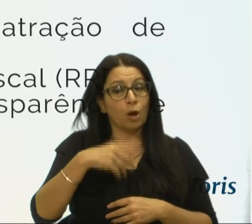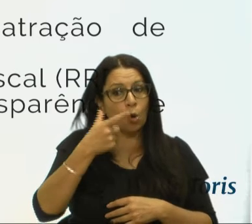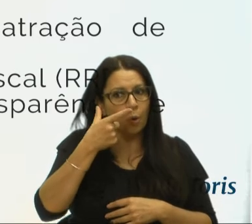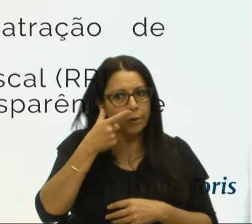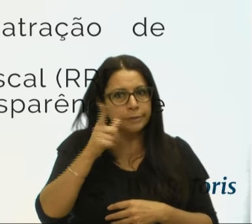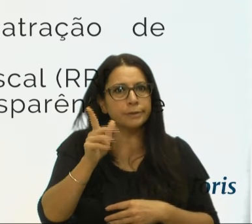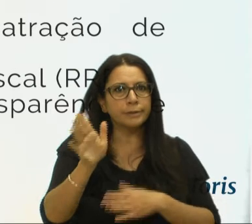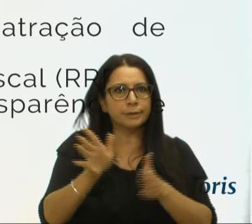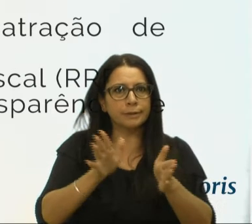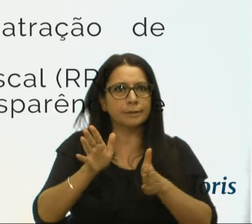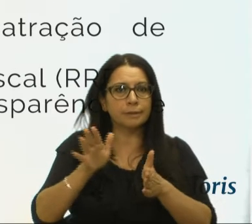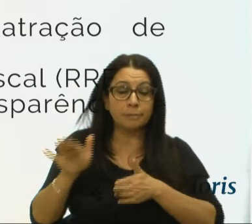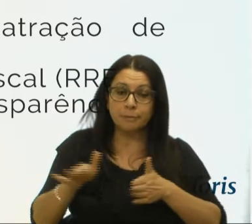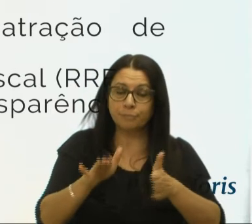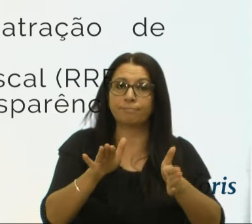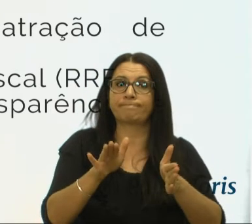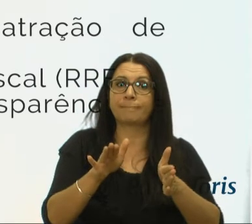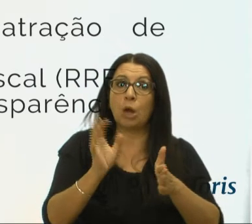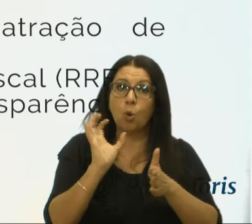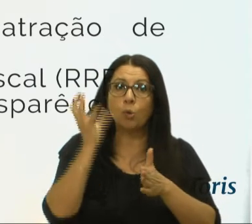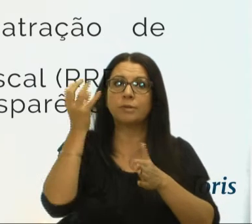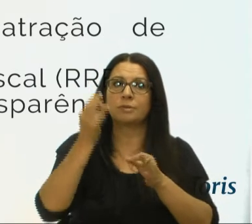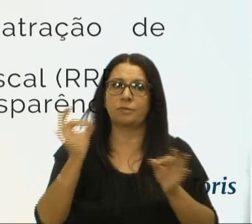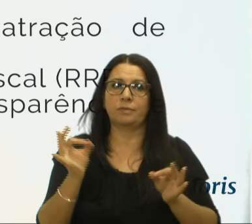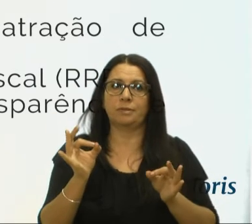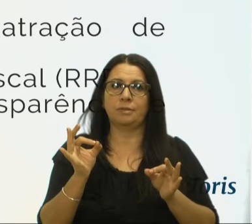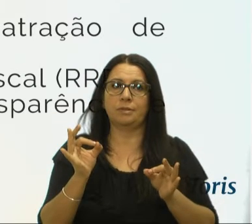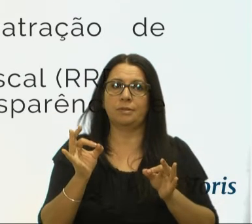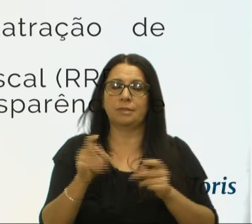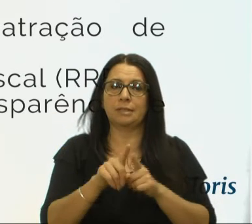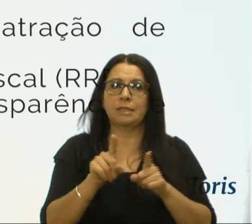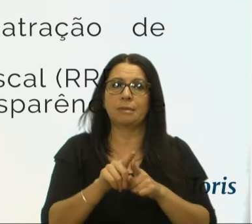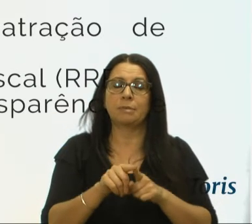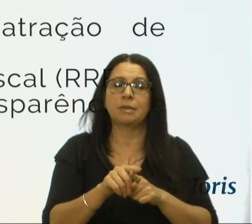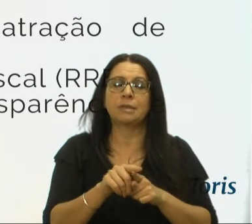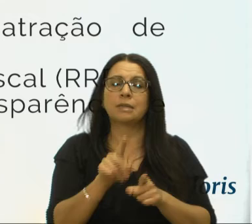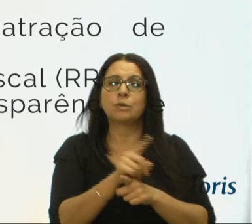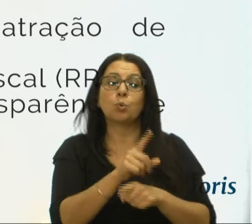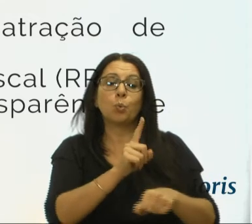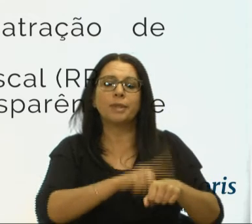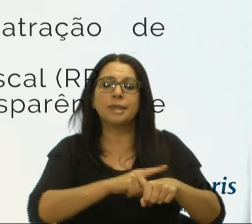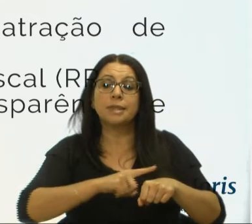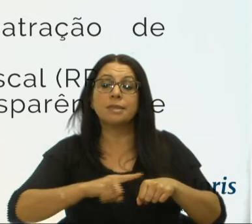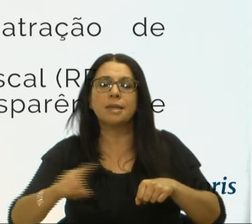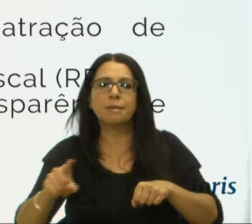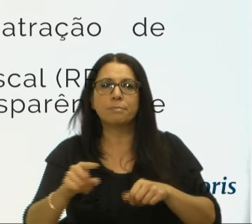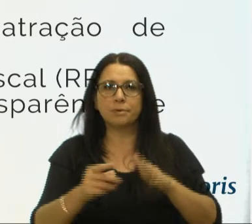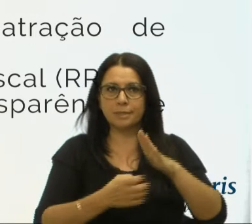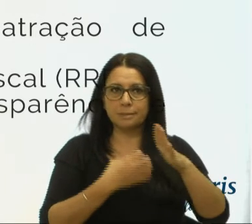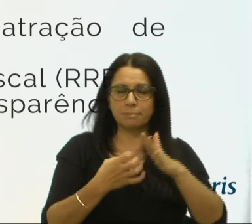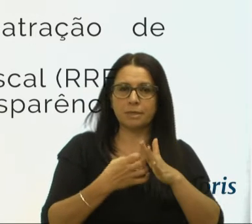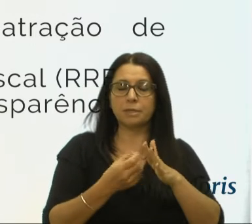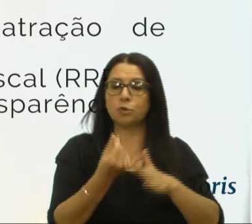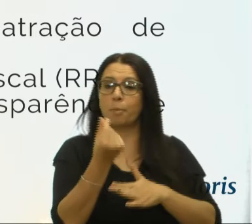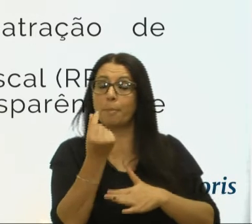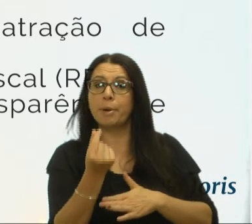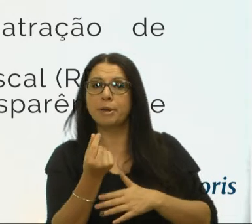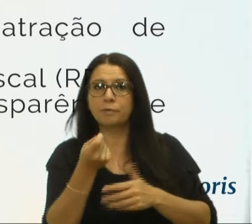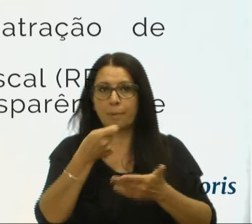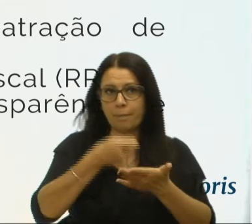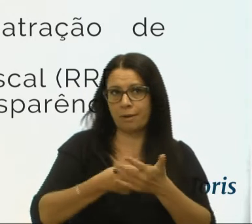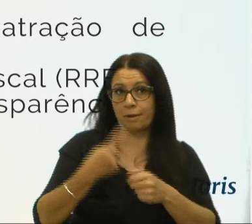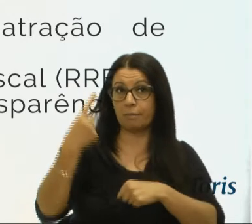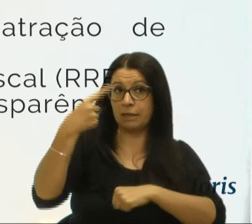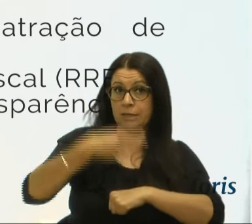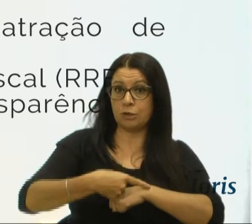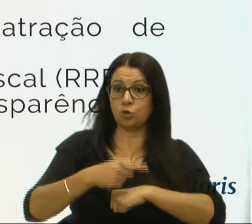que as estradas ocorram. E as concessões, né, o tempo delas, o preço do pedágio, isso